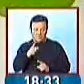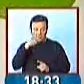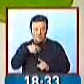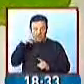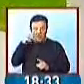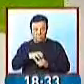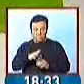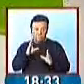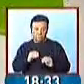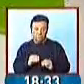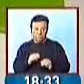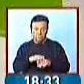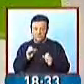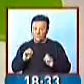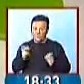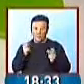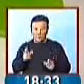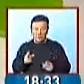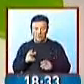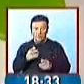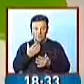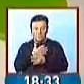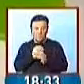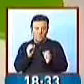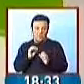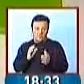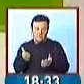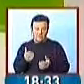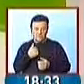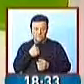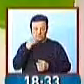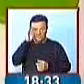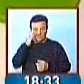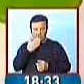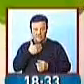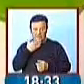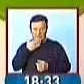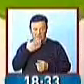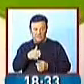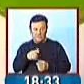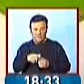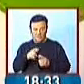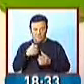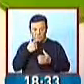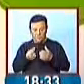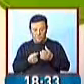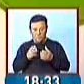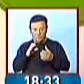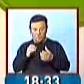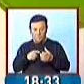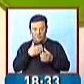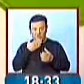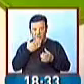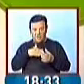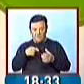Apagou-se. Porque sem oxigênio não existe combustão. Então eu vou aquecer o nosso copo, o interior do nosso copo vai